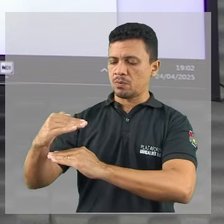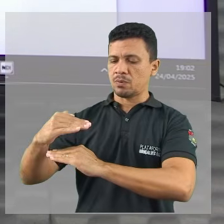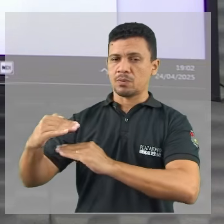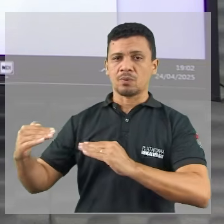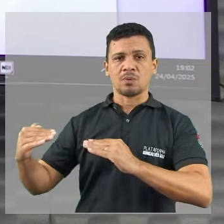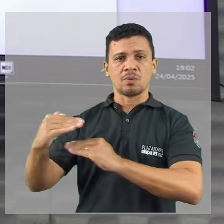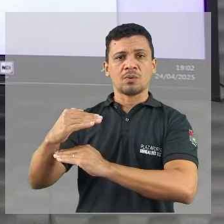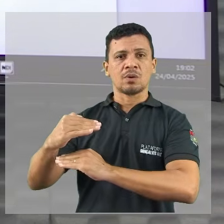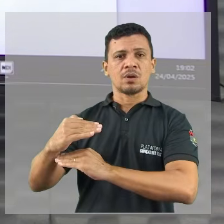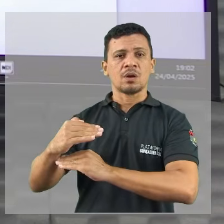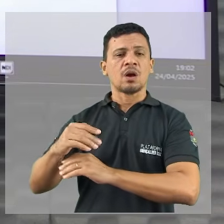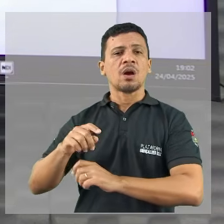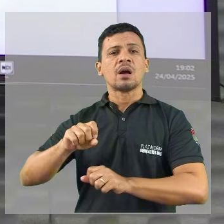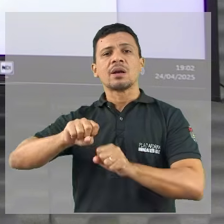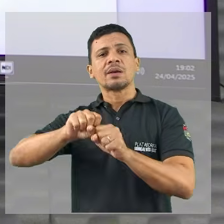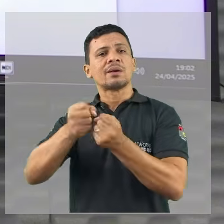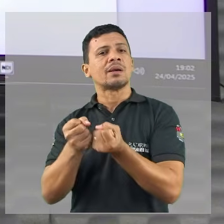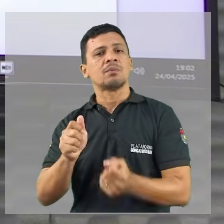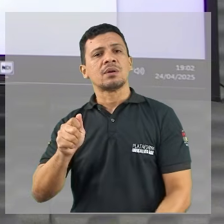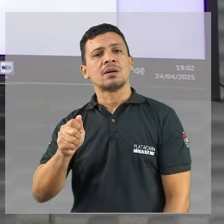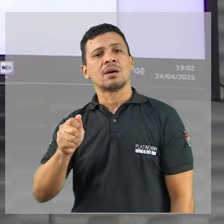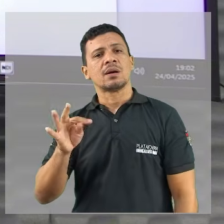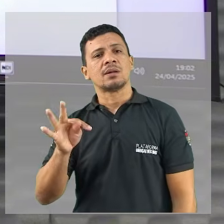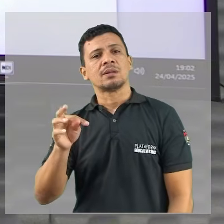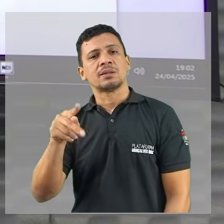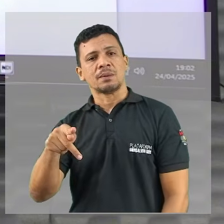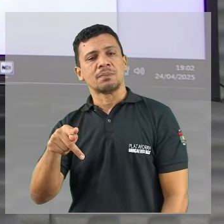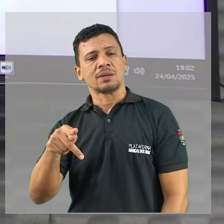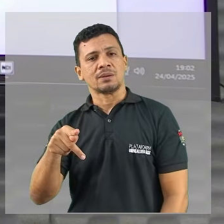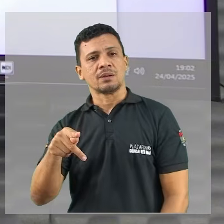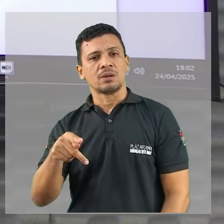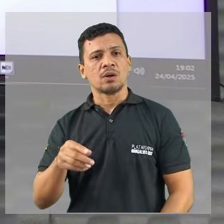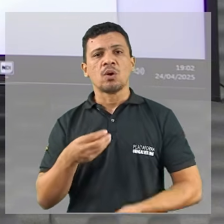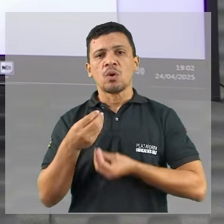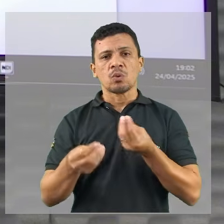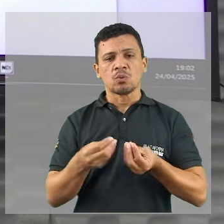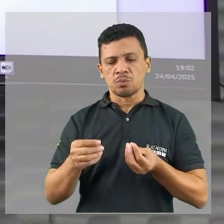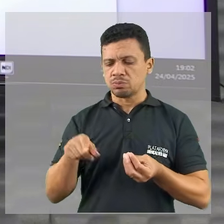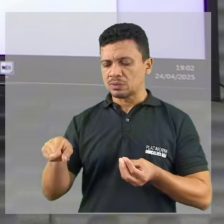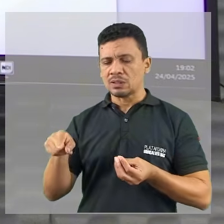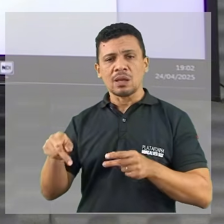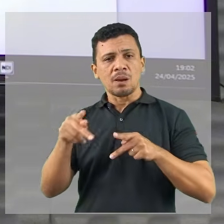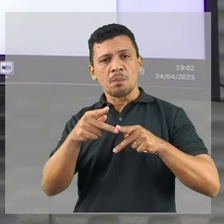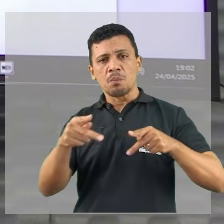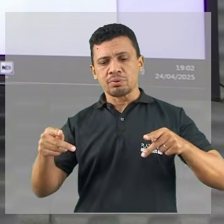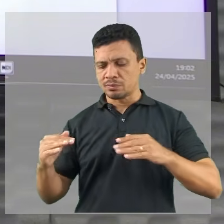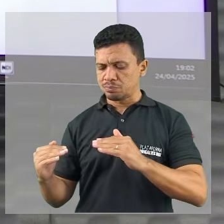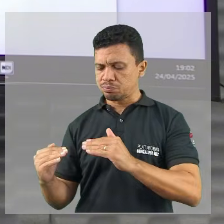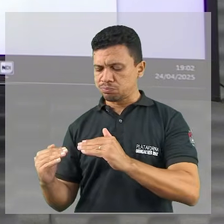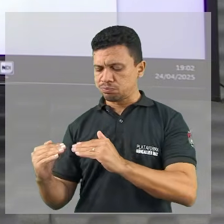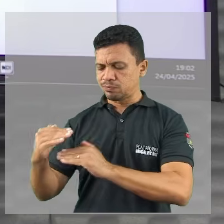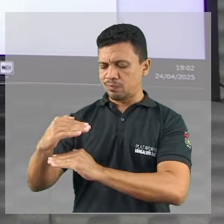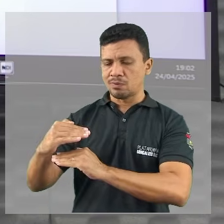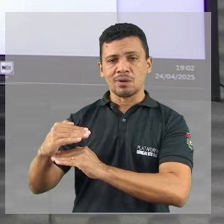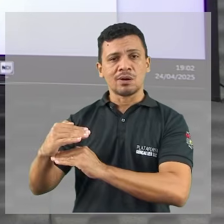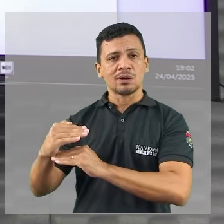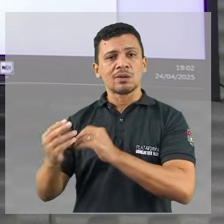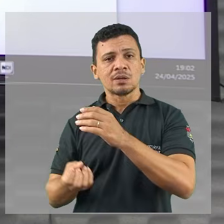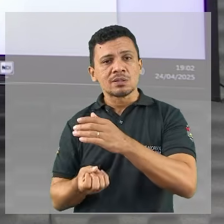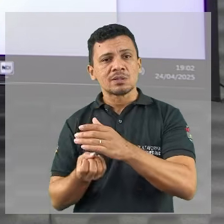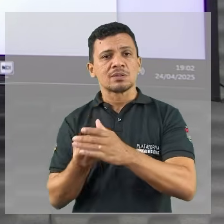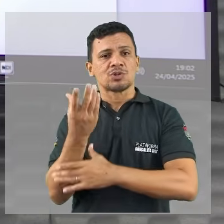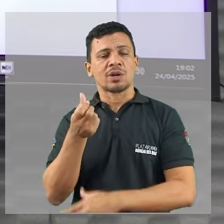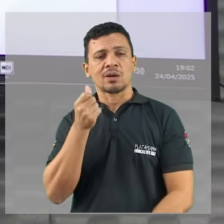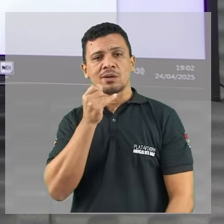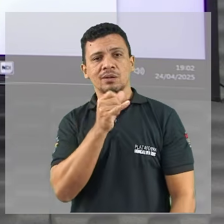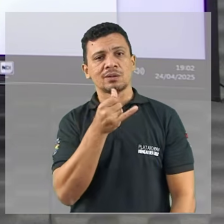Para essa proteína se movimentar para cima dessa outra, tem que ter a quebra do ATP para gerar energia. O ATP que vai